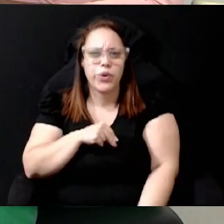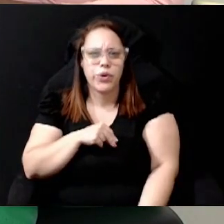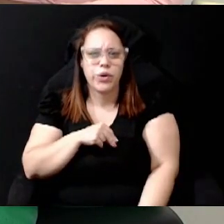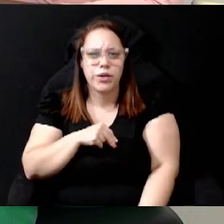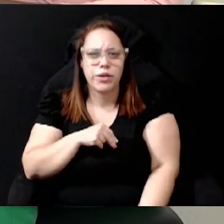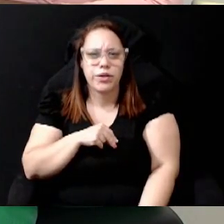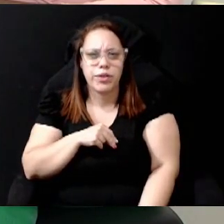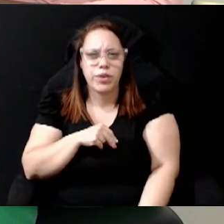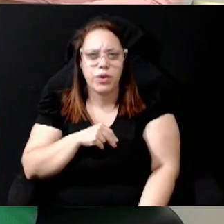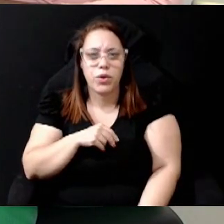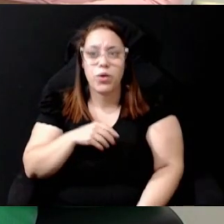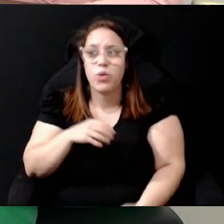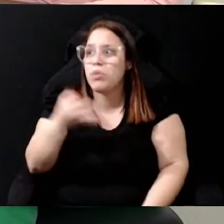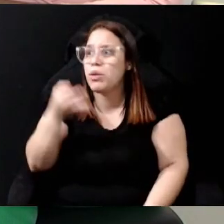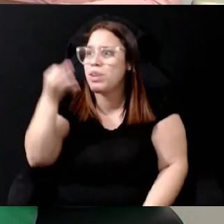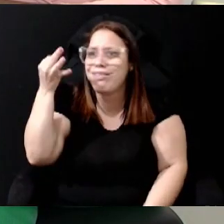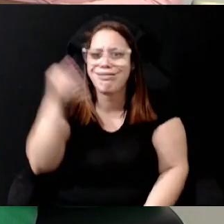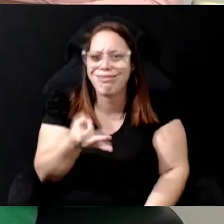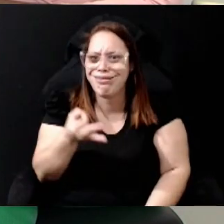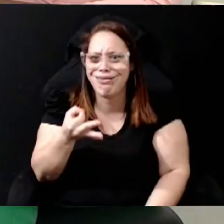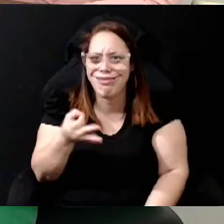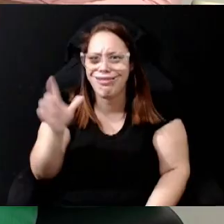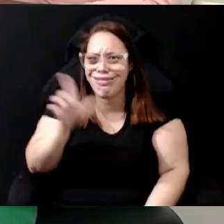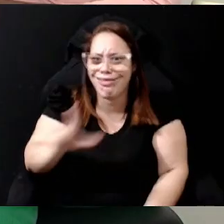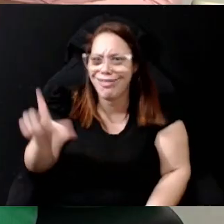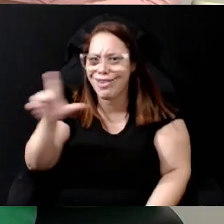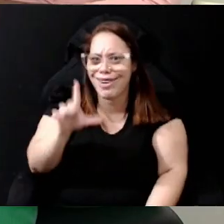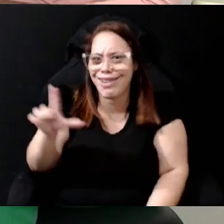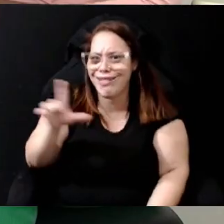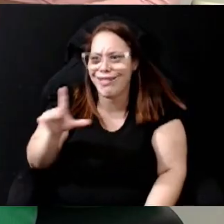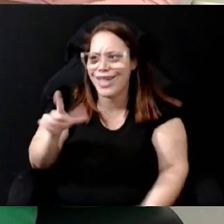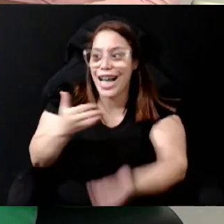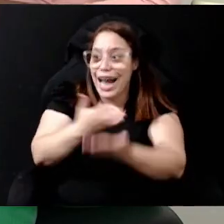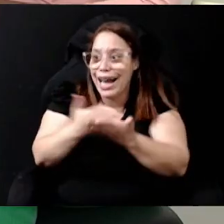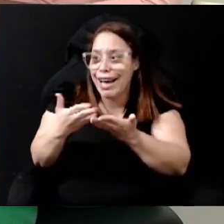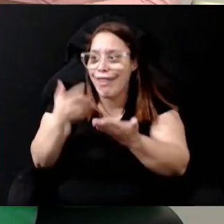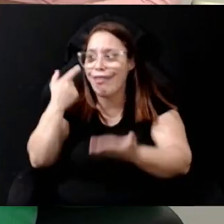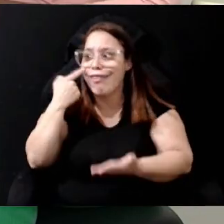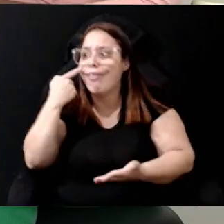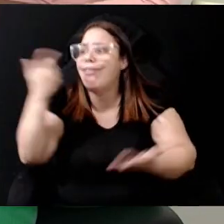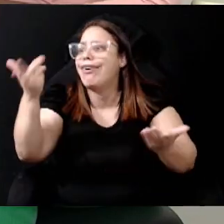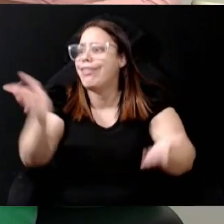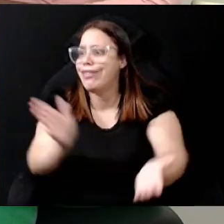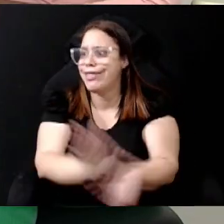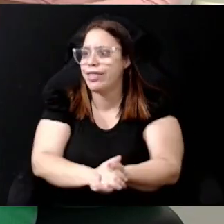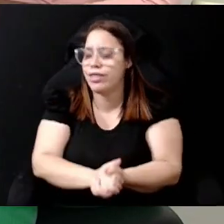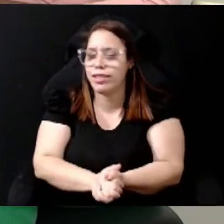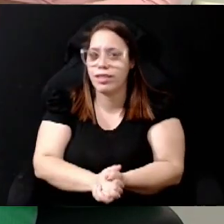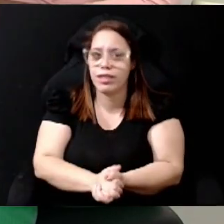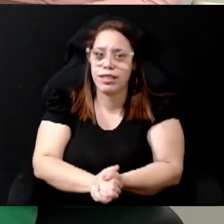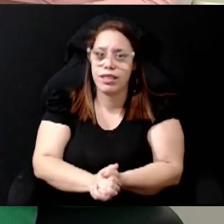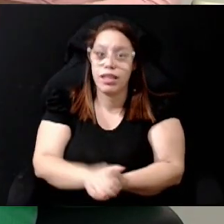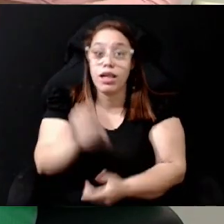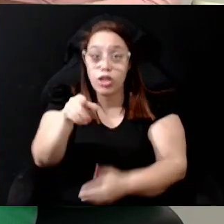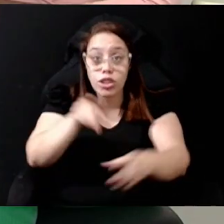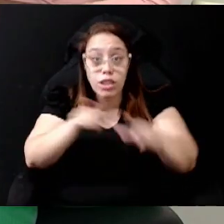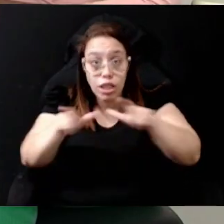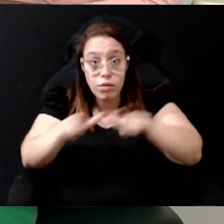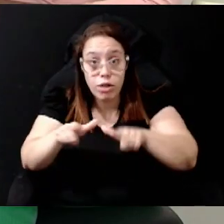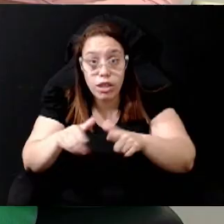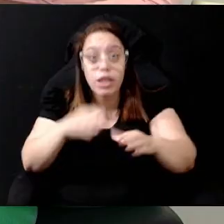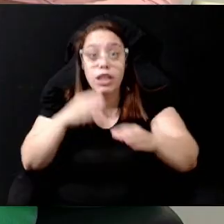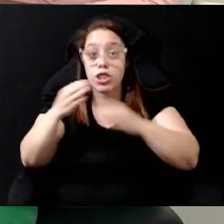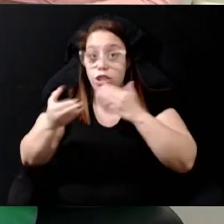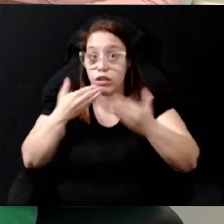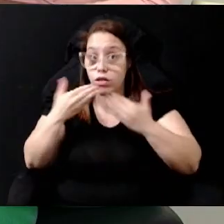céu, porque parece assim... uma coisa tão óbvia, né? Que Sim. assim, hoje que as pessoas começaram a enxergar isso graças